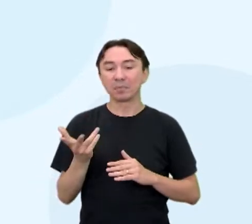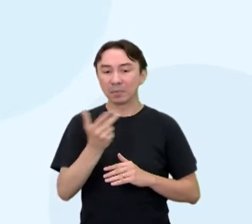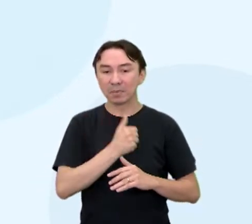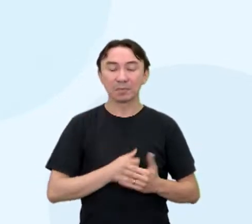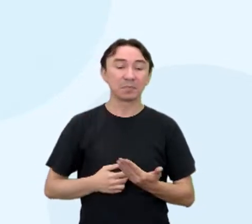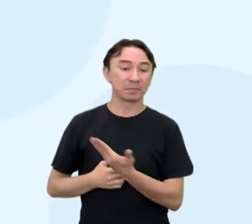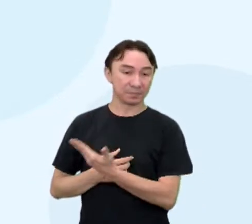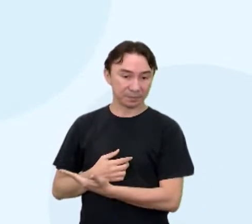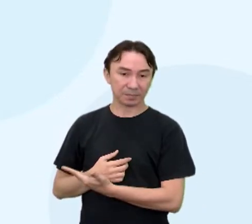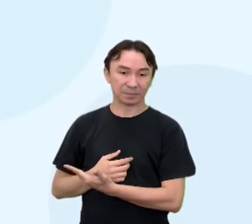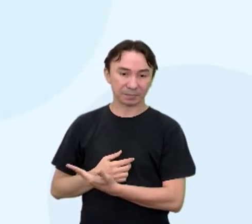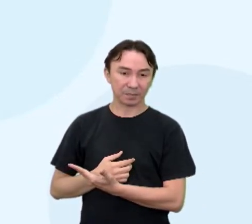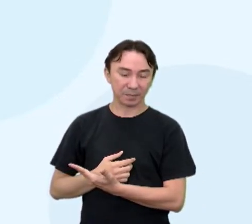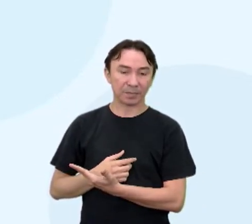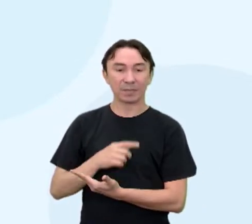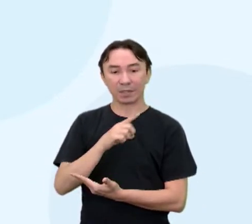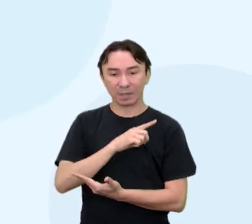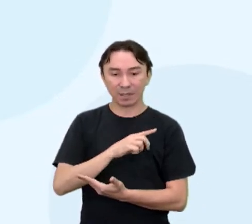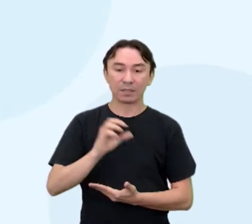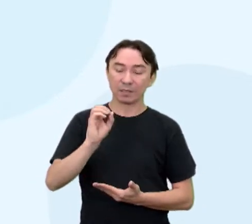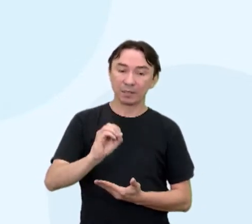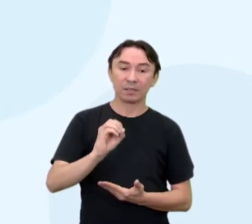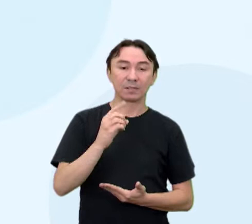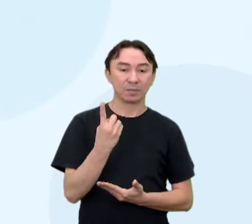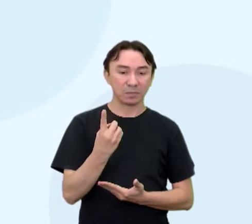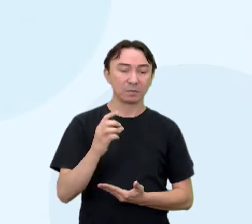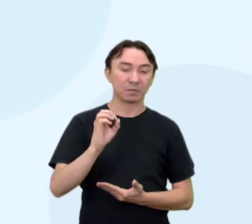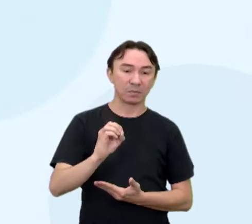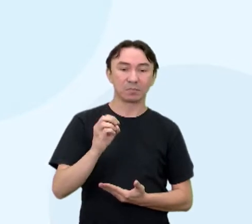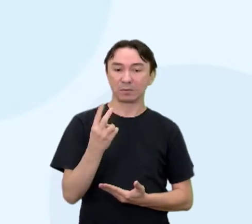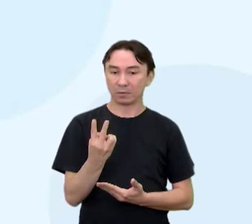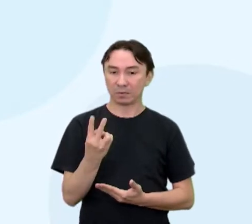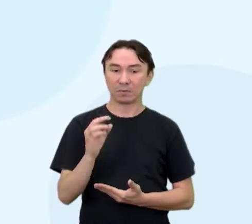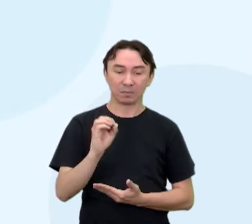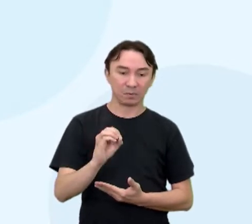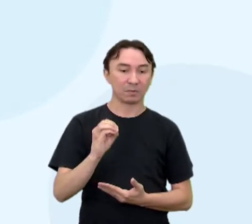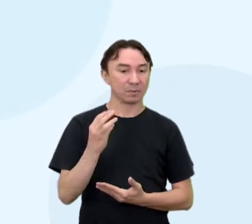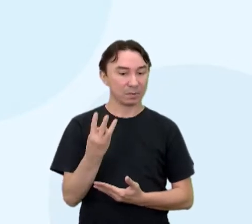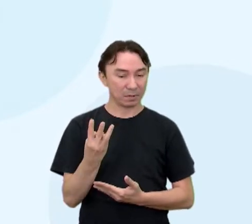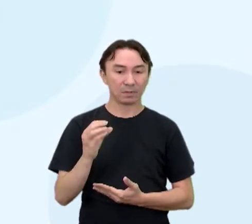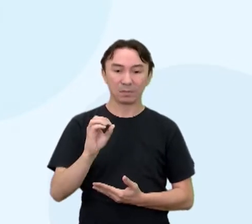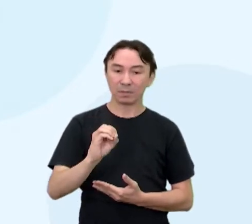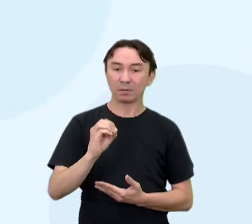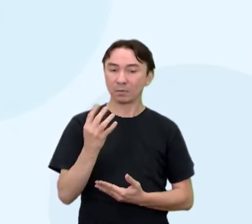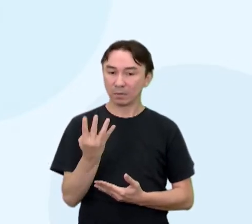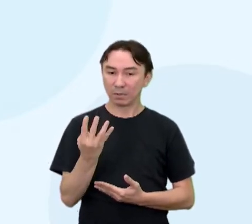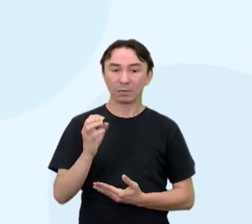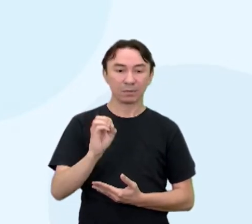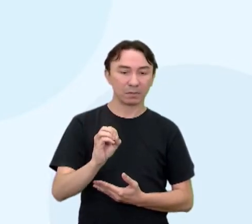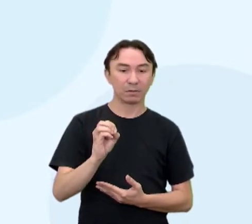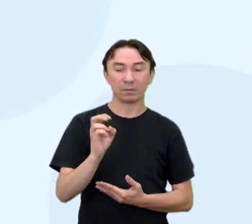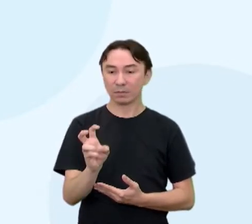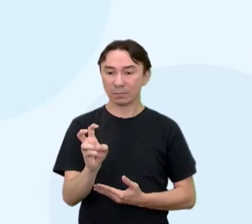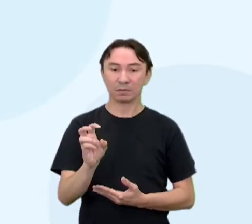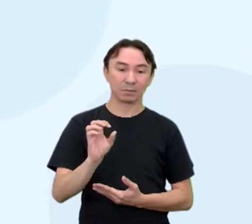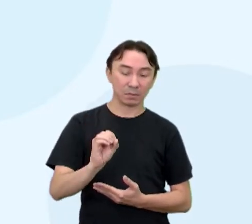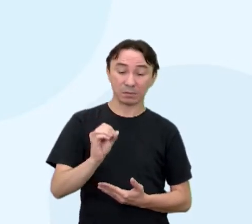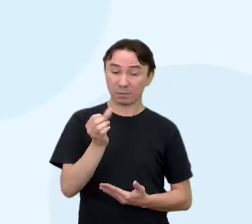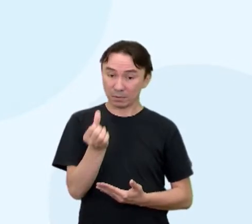aí as seguintes habilidades aí que aparecem, aí, habilidades 01, 02, a